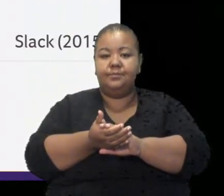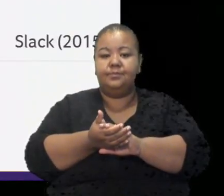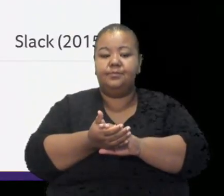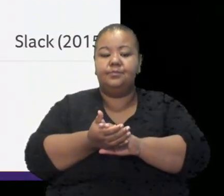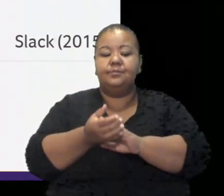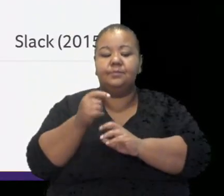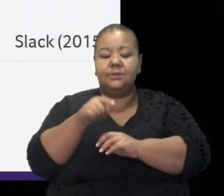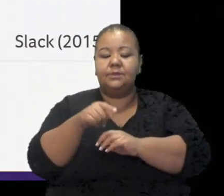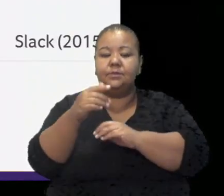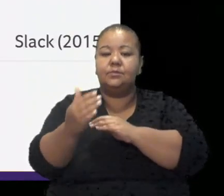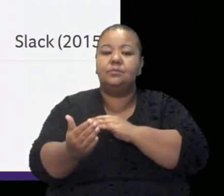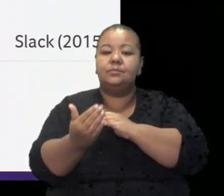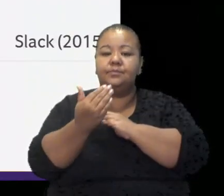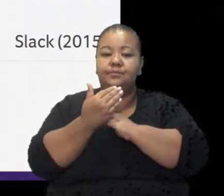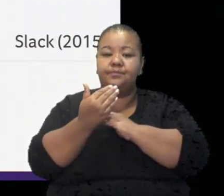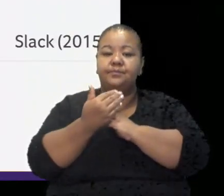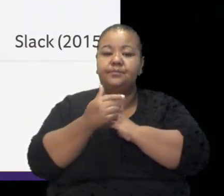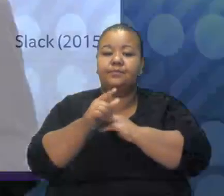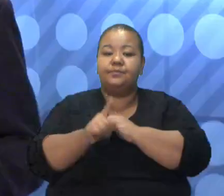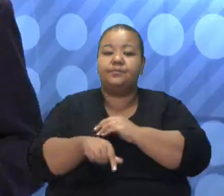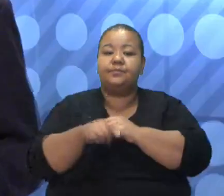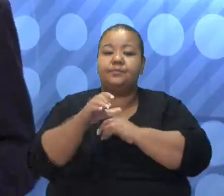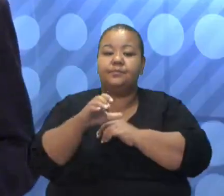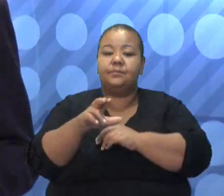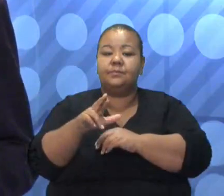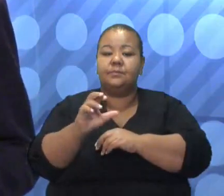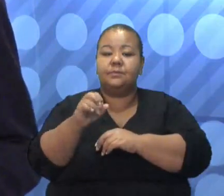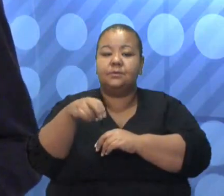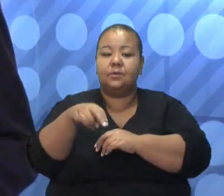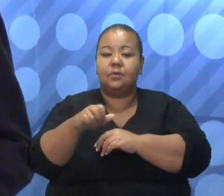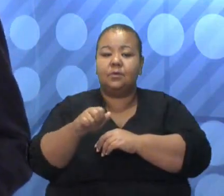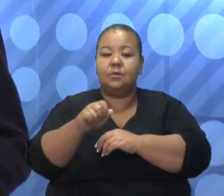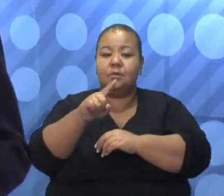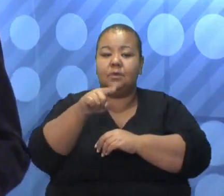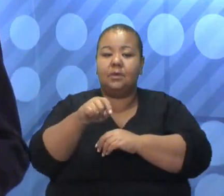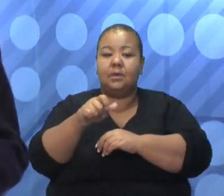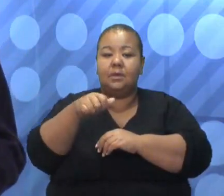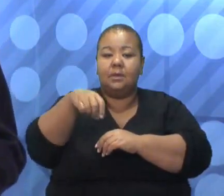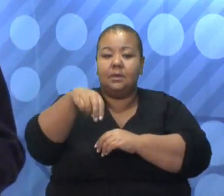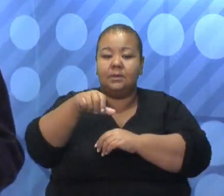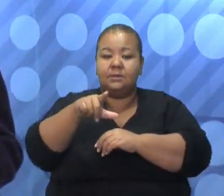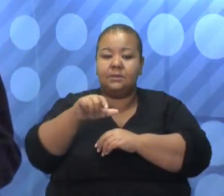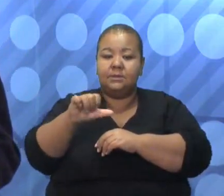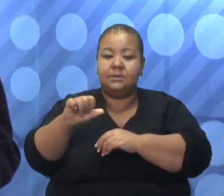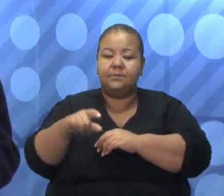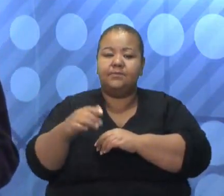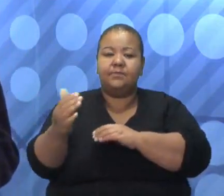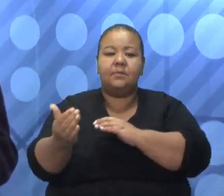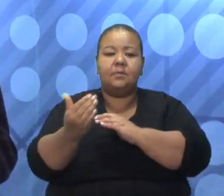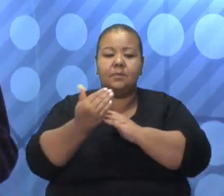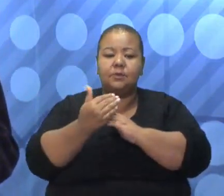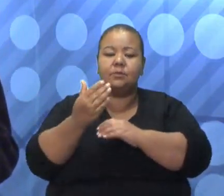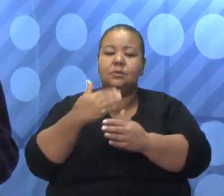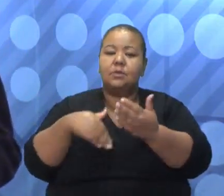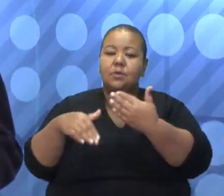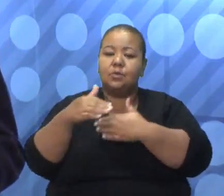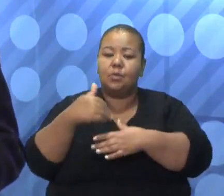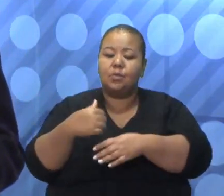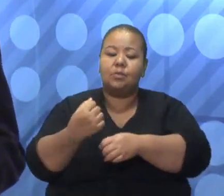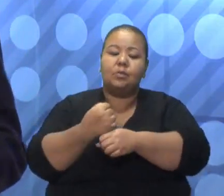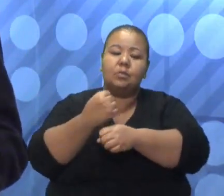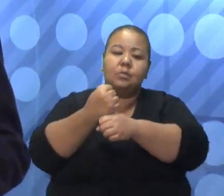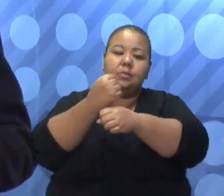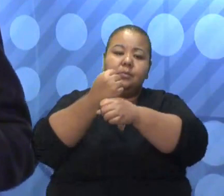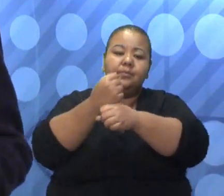Isso me ajuda, a cronoanálise me ajuda necessariamente a balancear todo o meu processo produtivo, porque ela